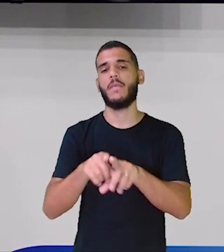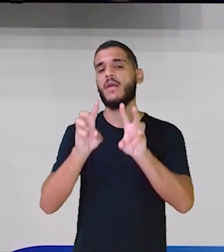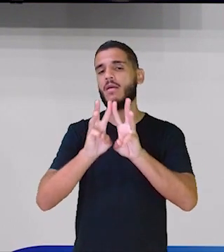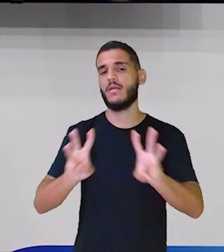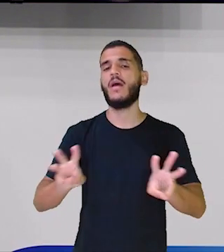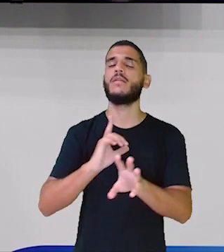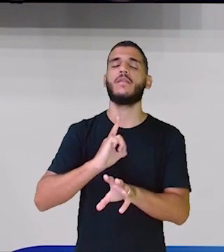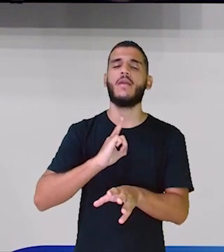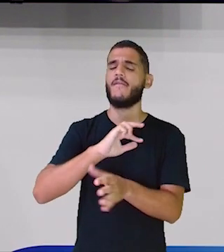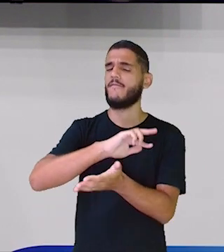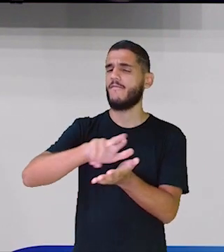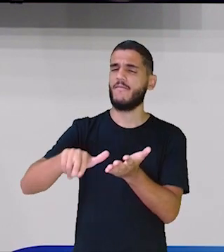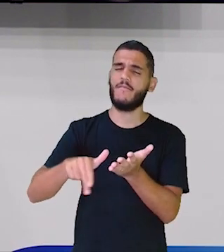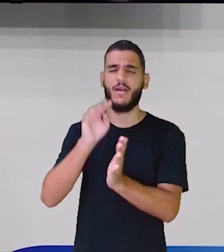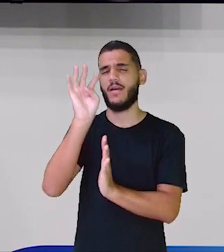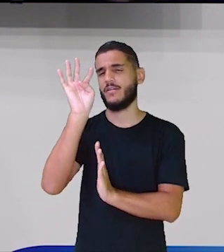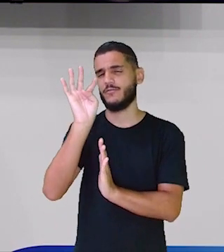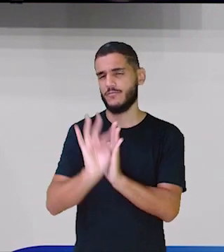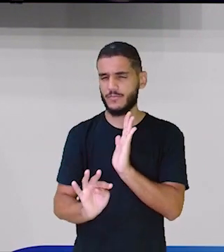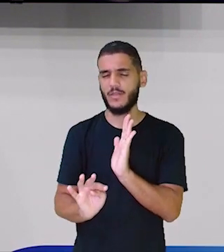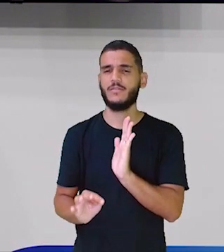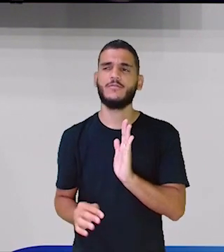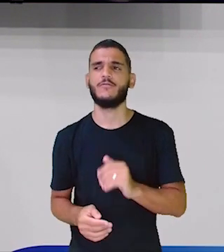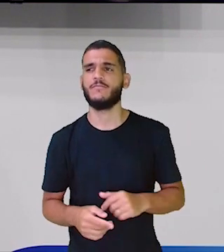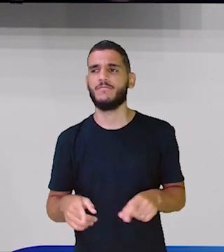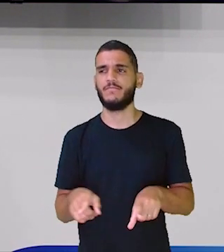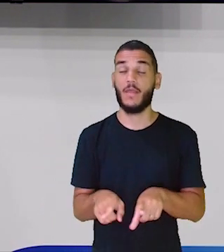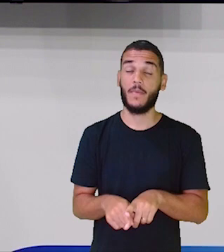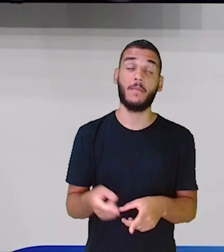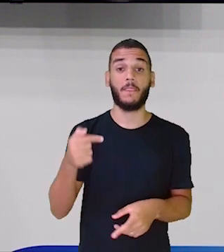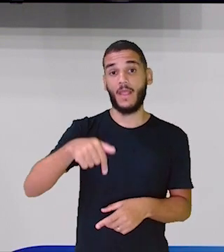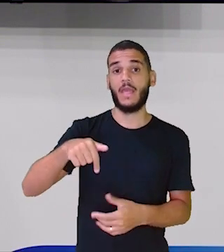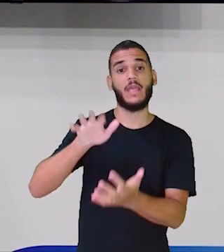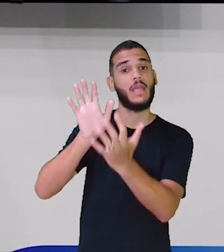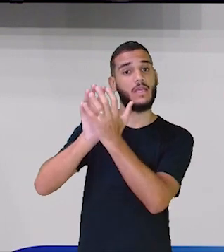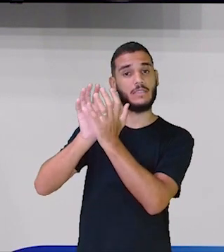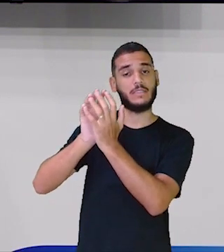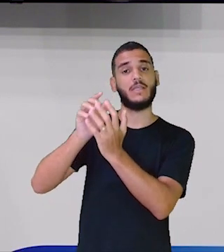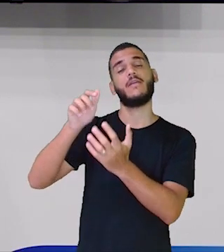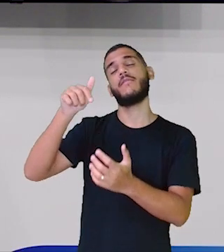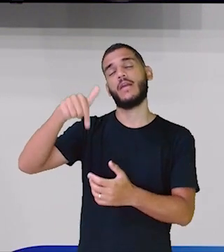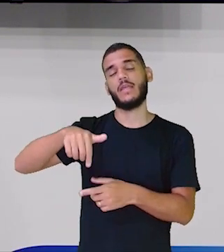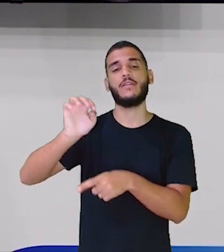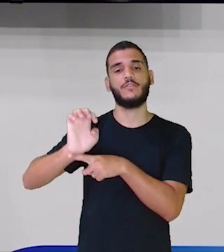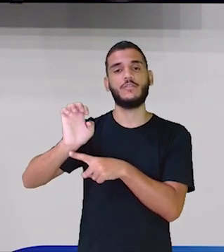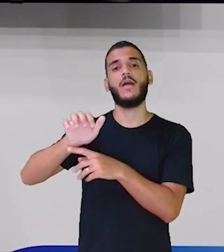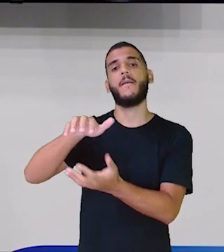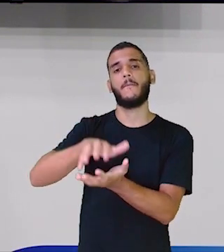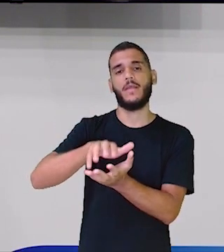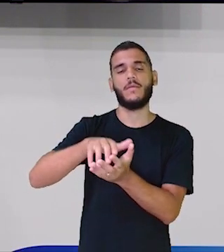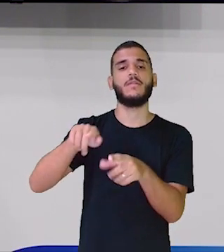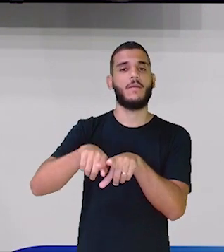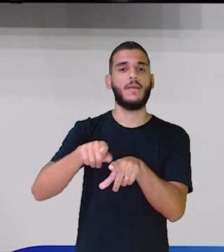site, existem vários tipos aí, tem aqui em Recife, por exemplo, aqui no nosso estado, Pernambuco, tem